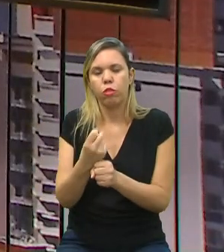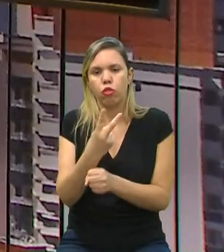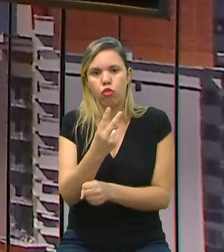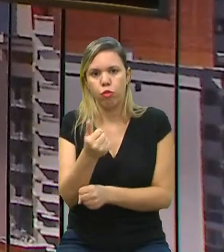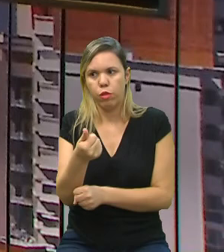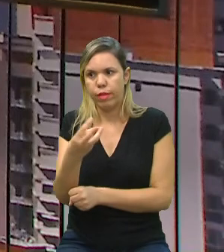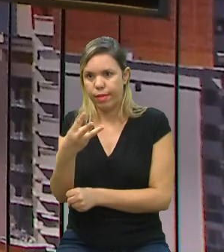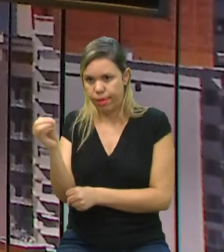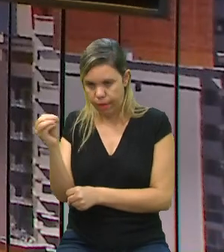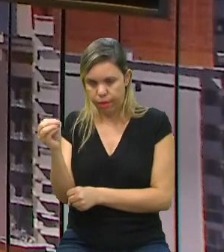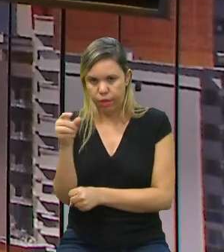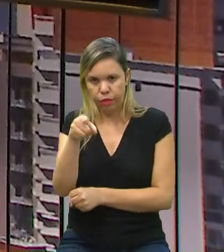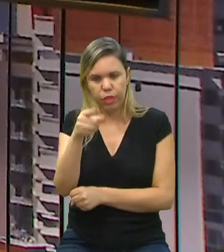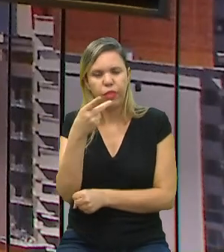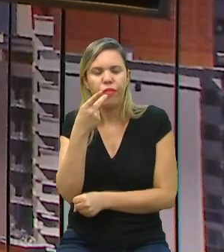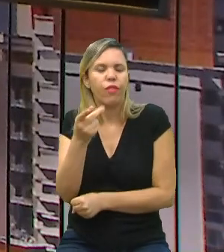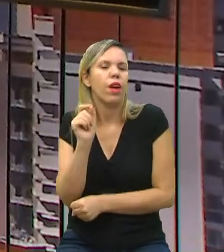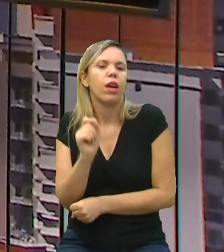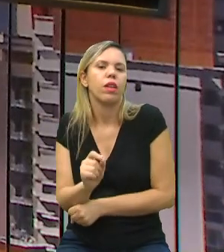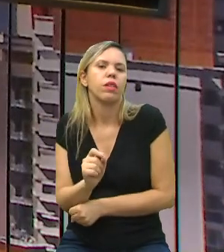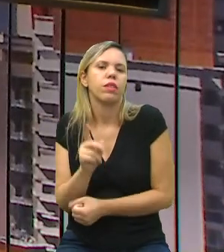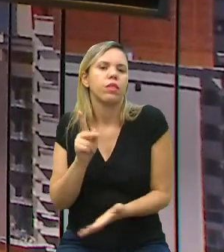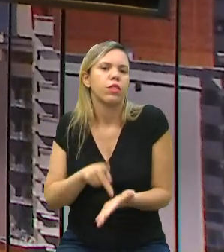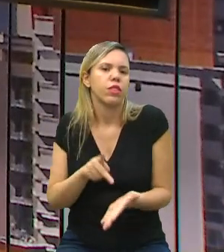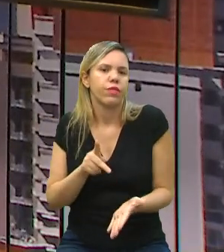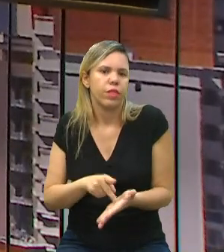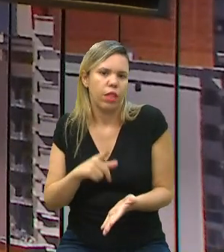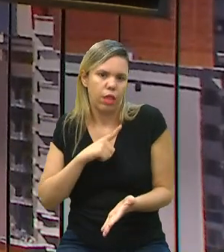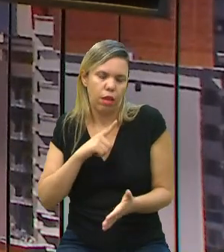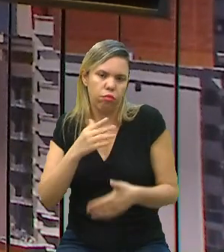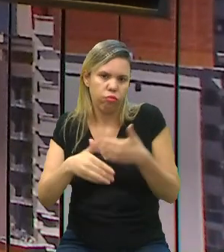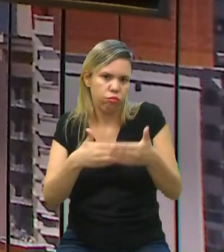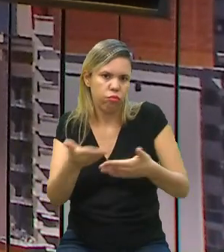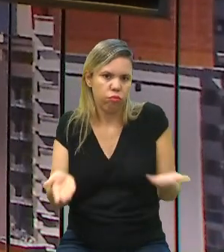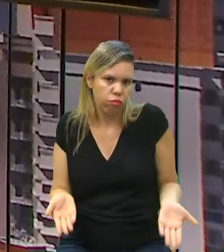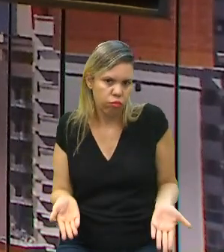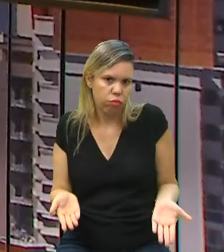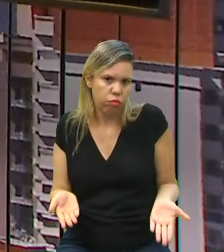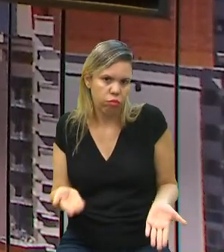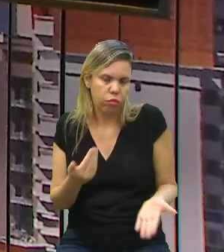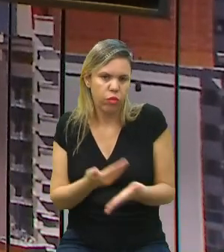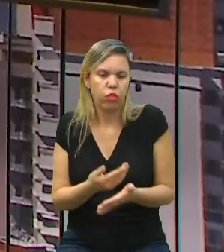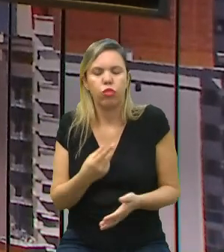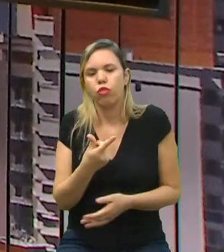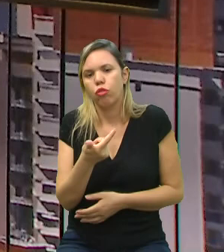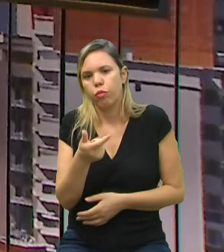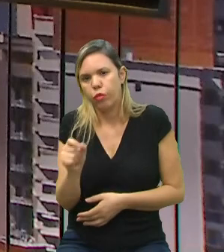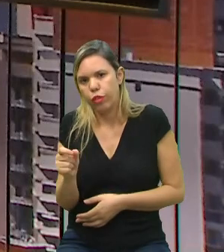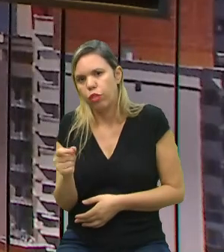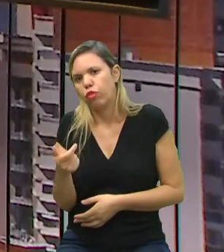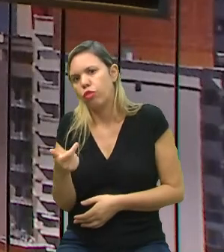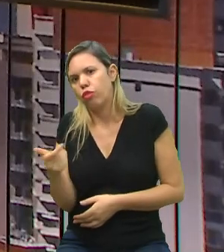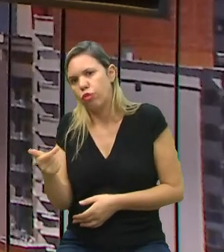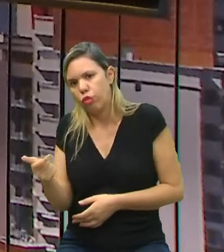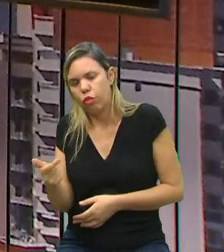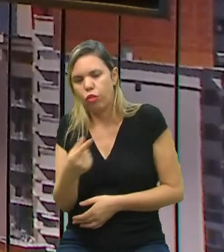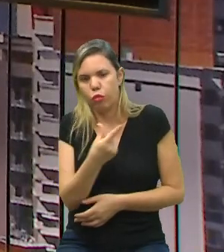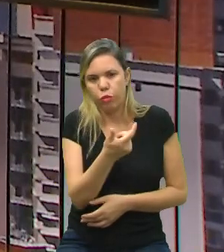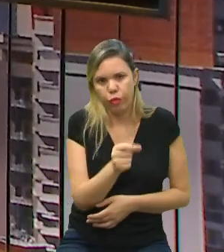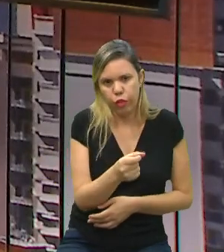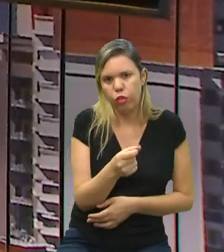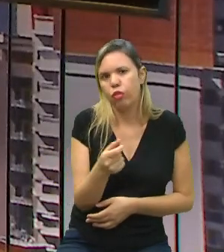uma tendência que até 2020 e 2021, apesar dos números de 2020 não estarem consolidados, que a gente tenha